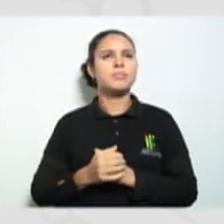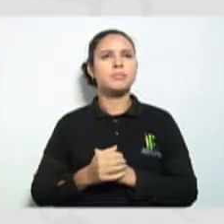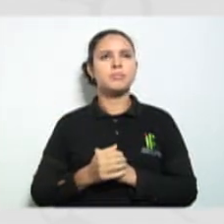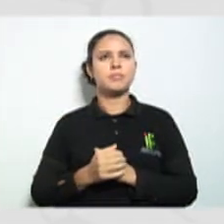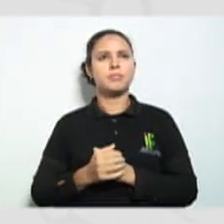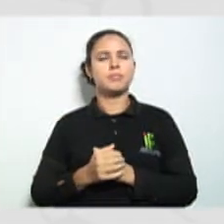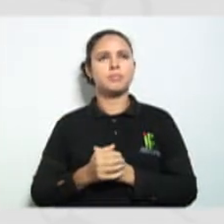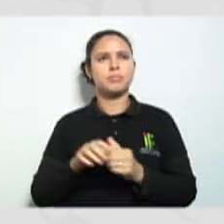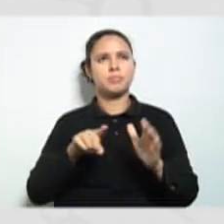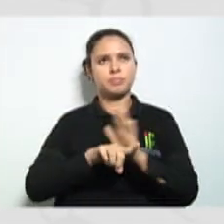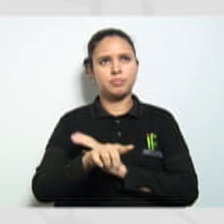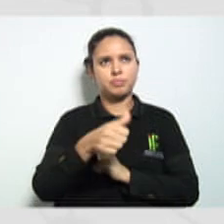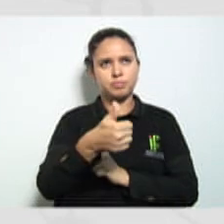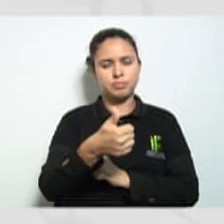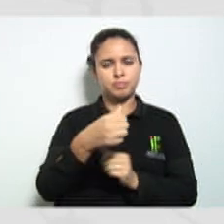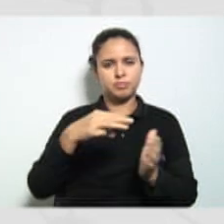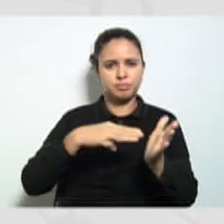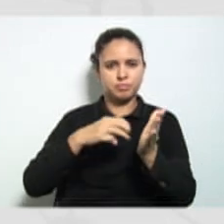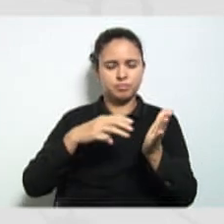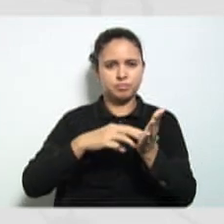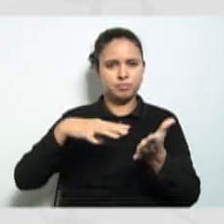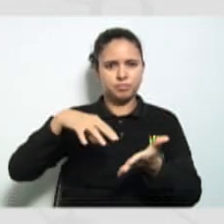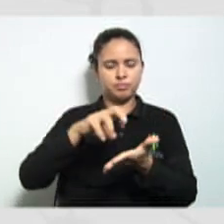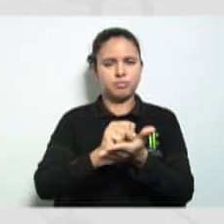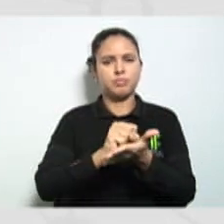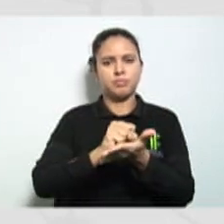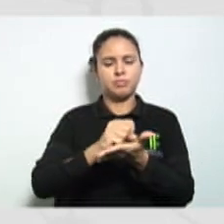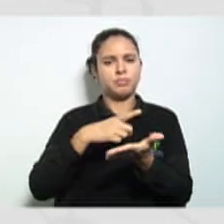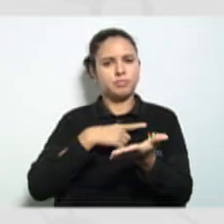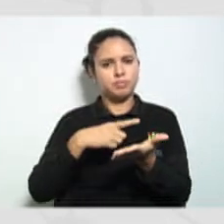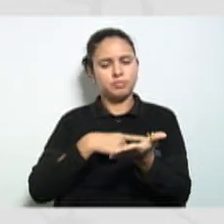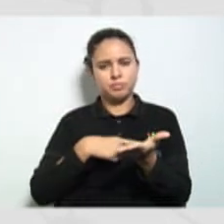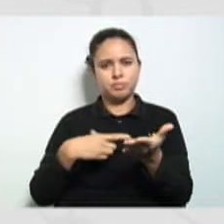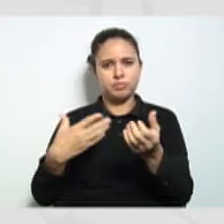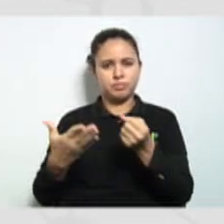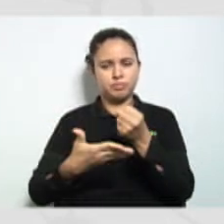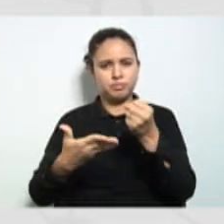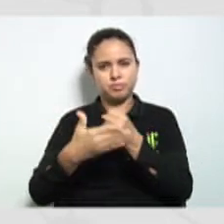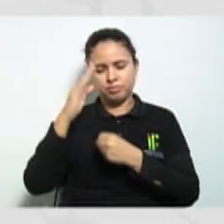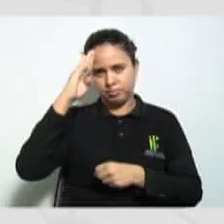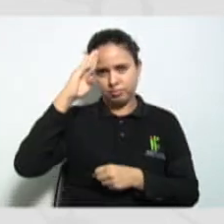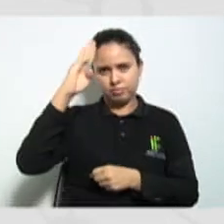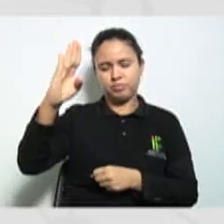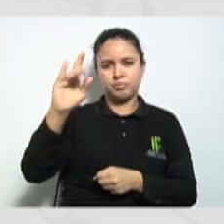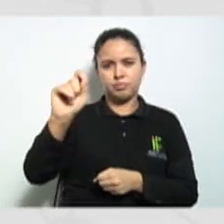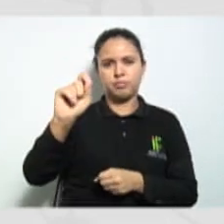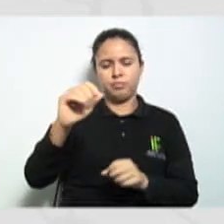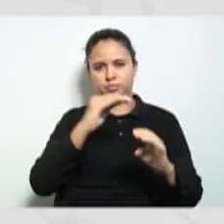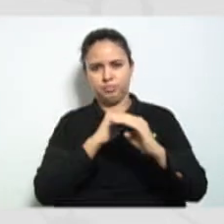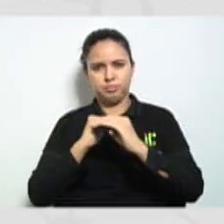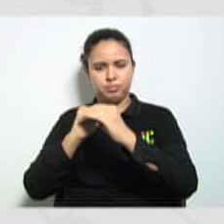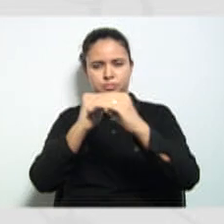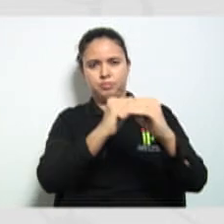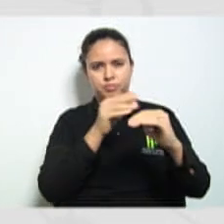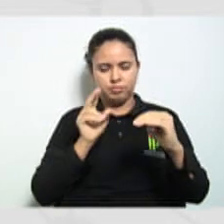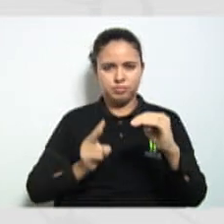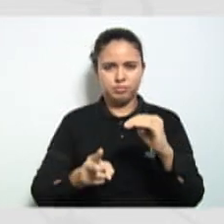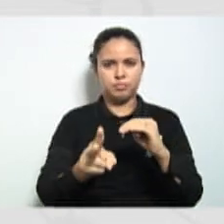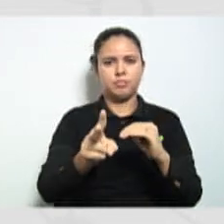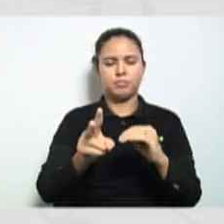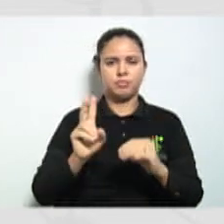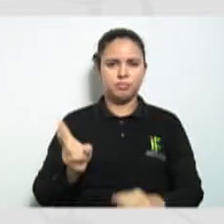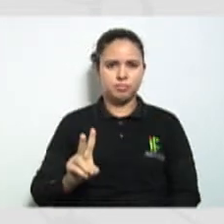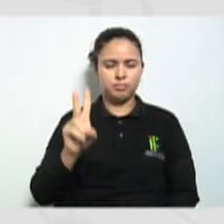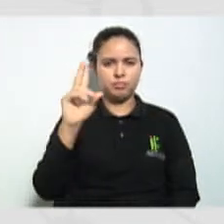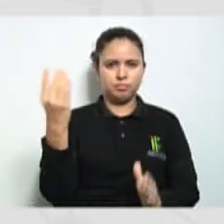Questão 1. O método de escrituração que tem como princípio fundamental a igualdade constante entre os